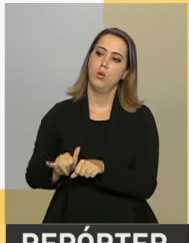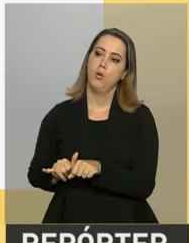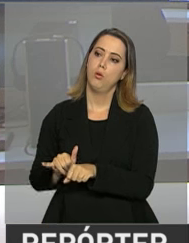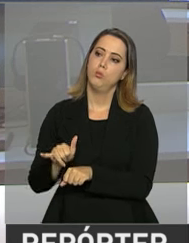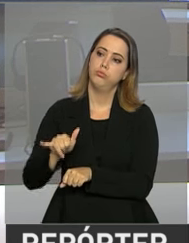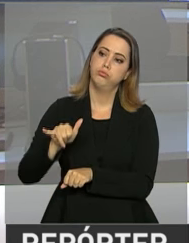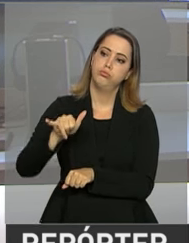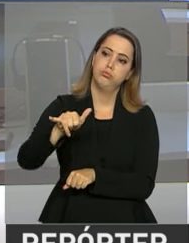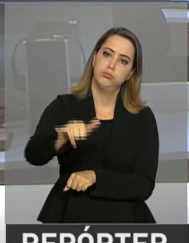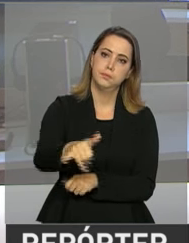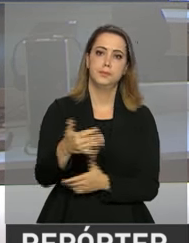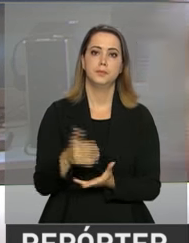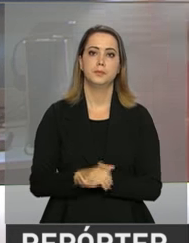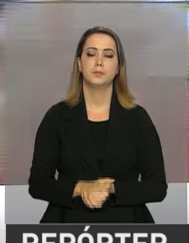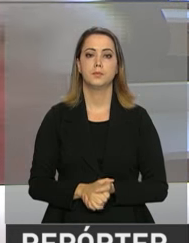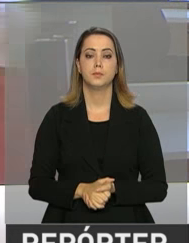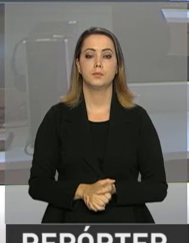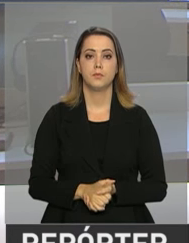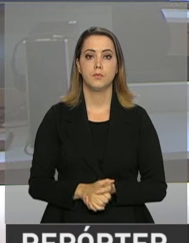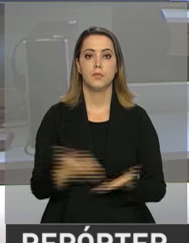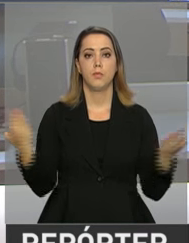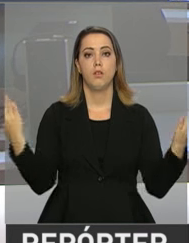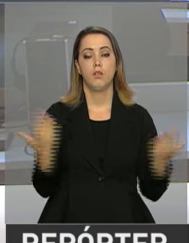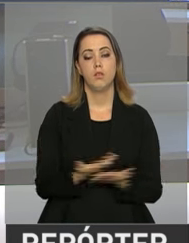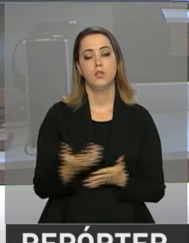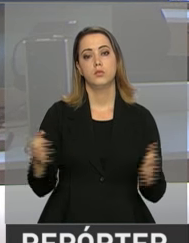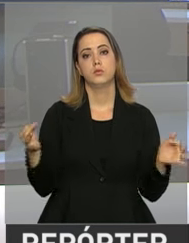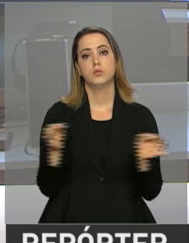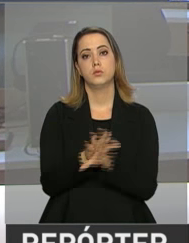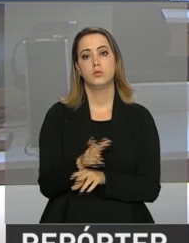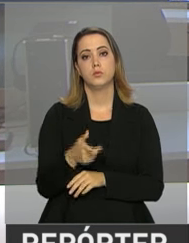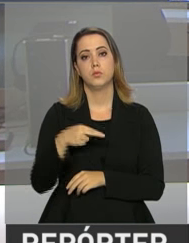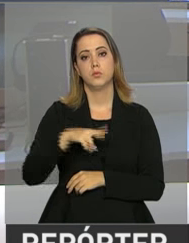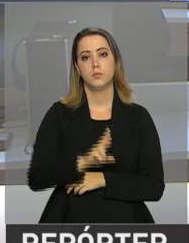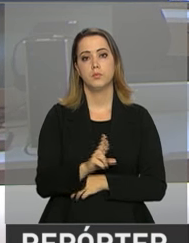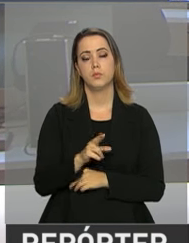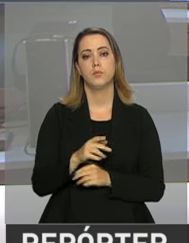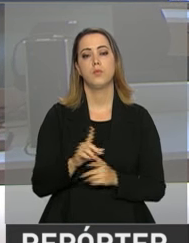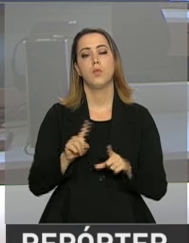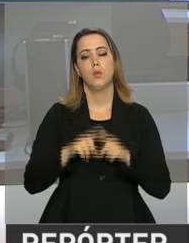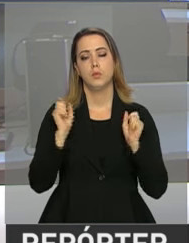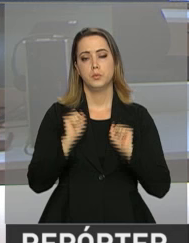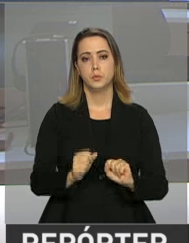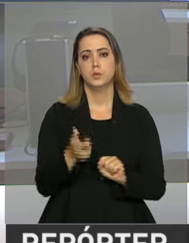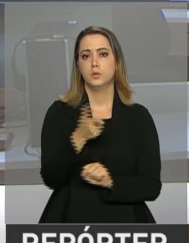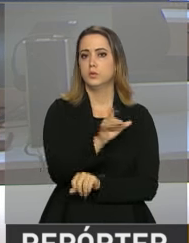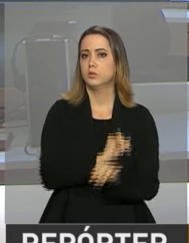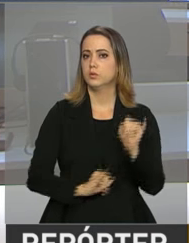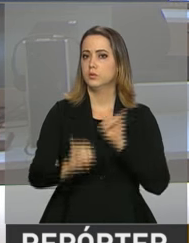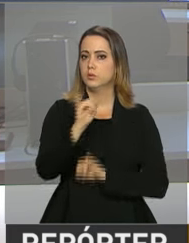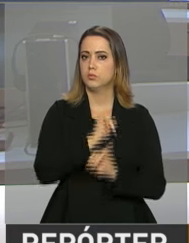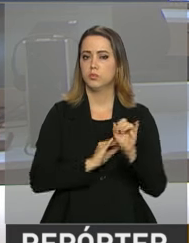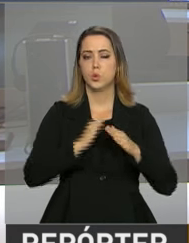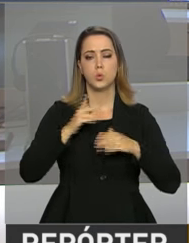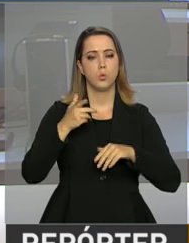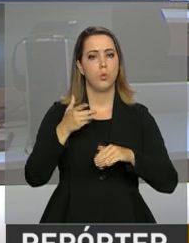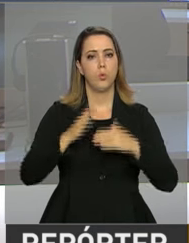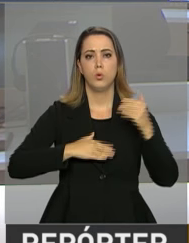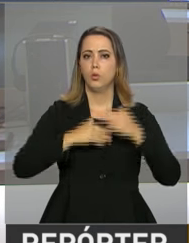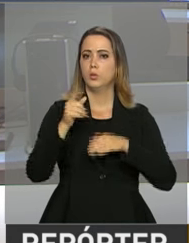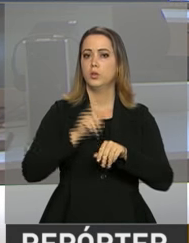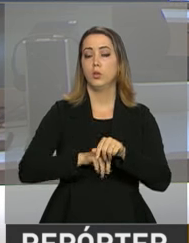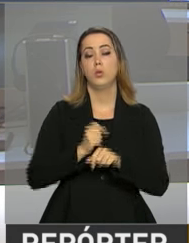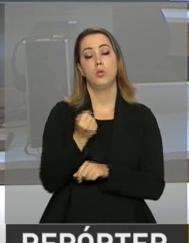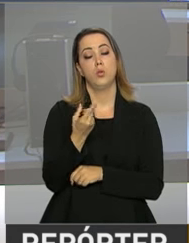Chapecó. E aqui termina esta edição do Repórter NBR, mas podemos voltar a qualquer momento com outras informações ou